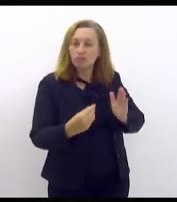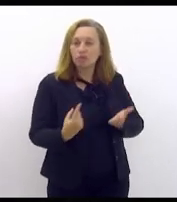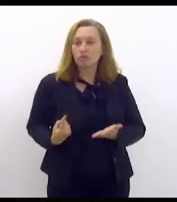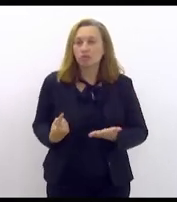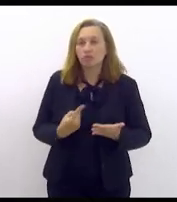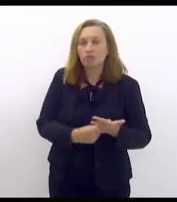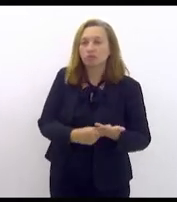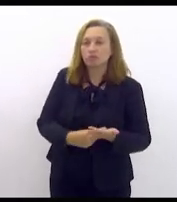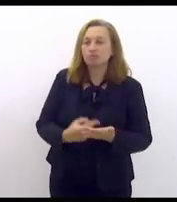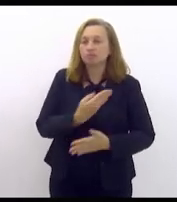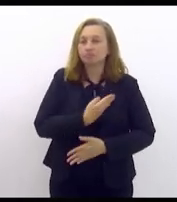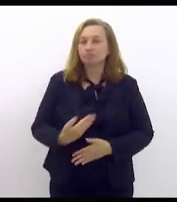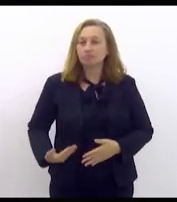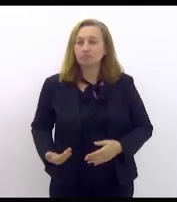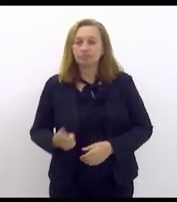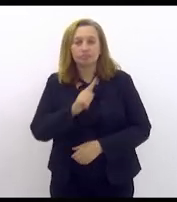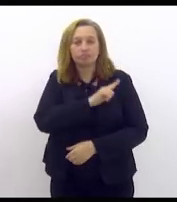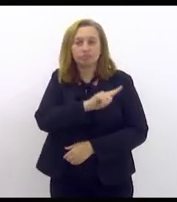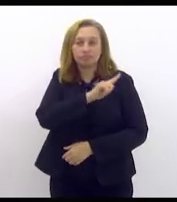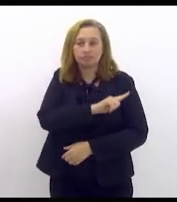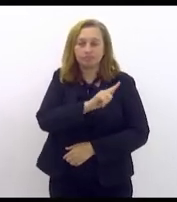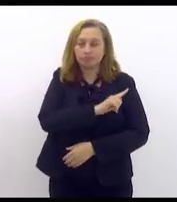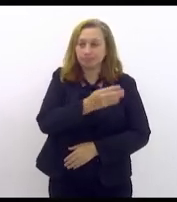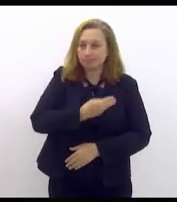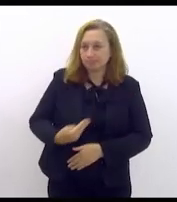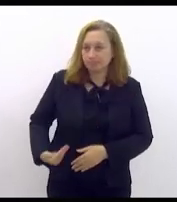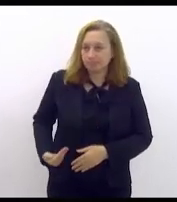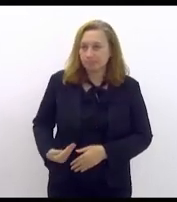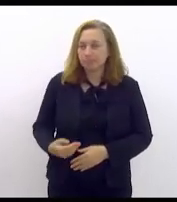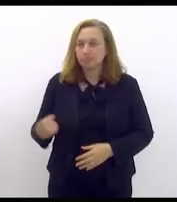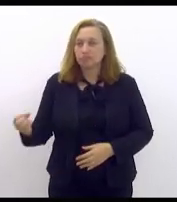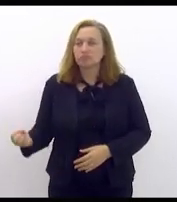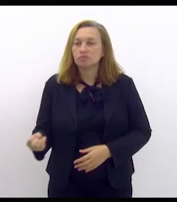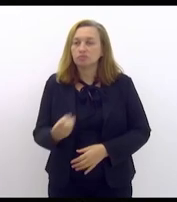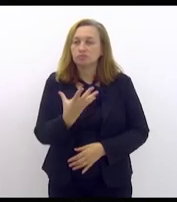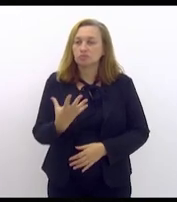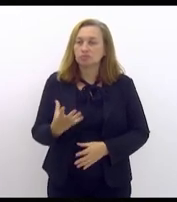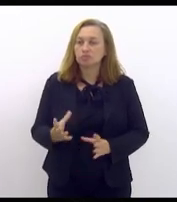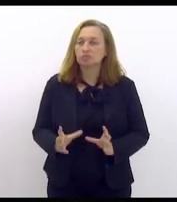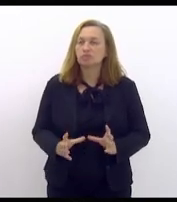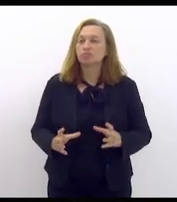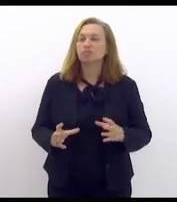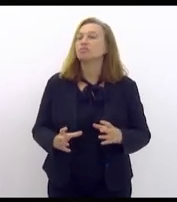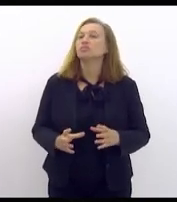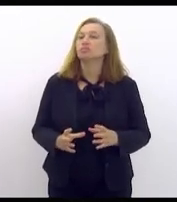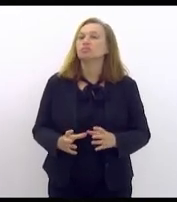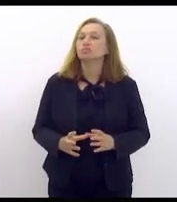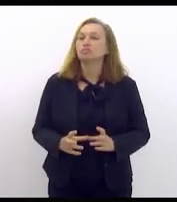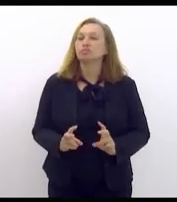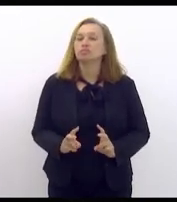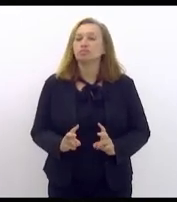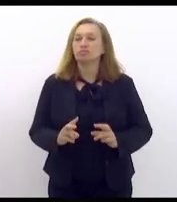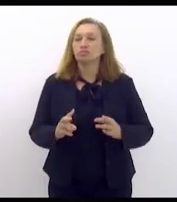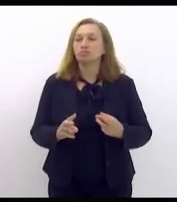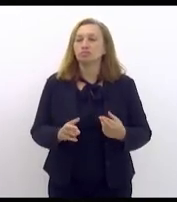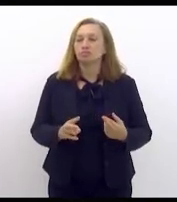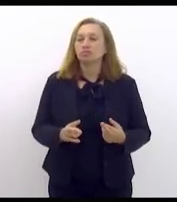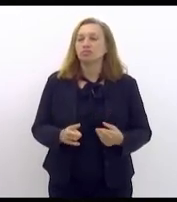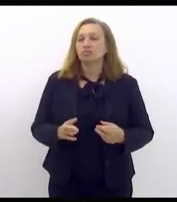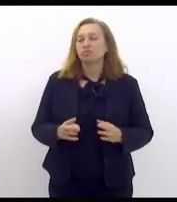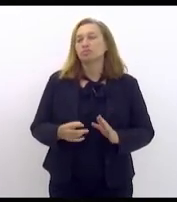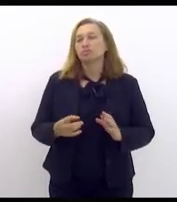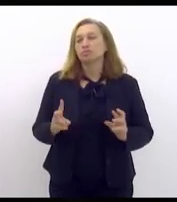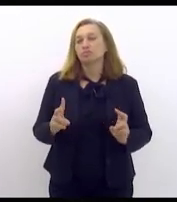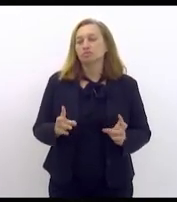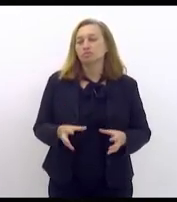governo na gestão das finanças públicas. A nova classificação do Estado nos mostra que estamos no caminho certo.